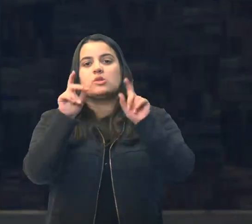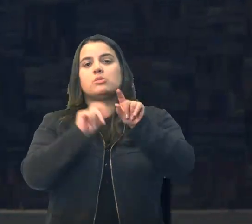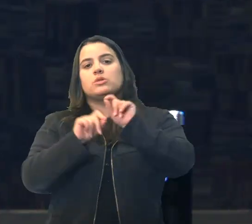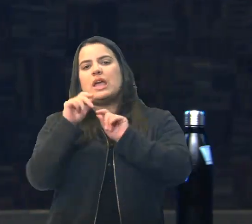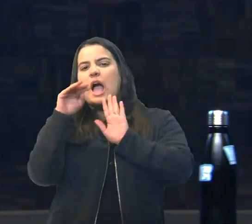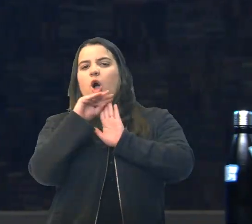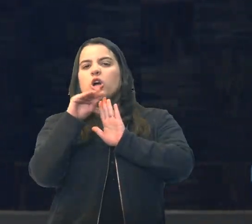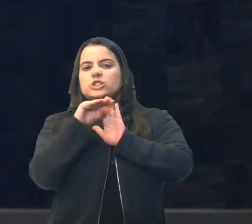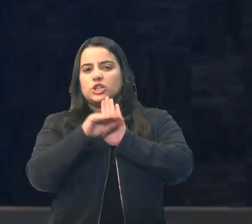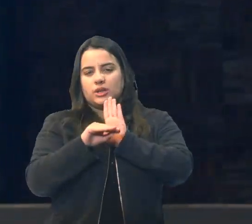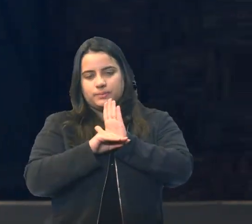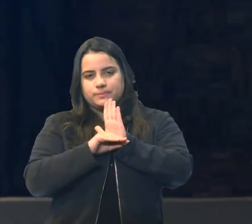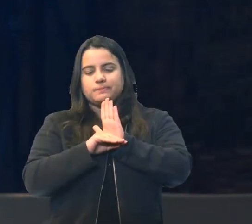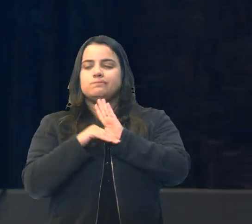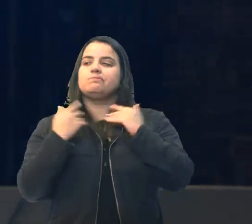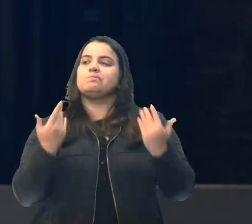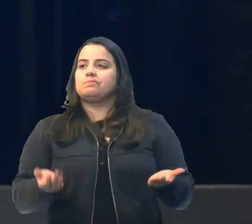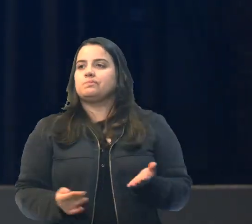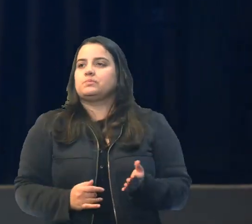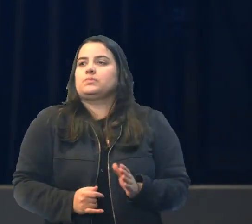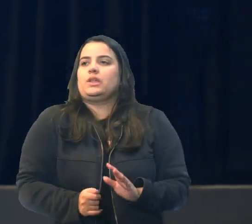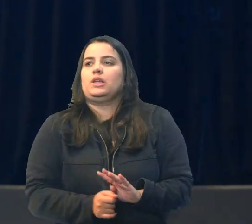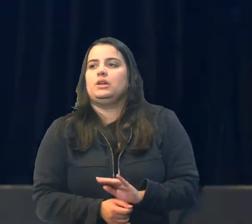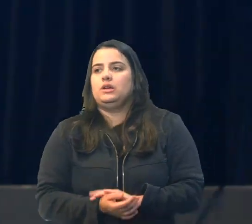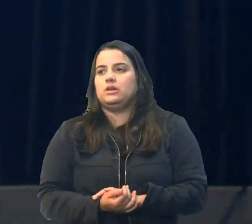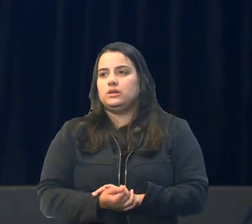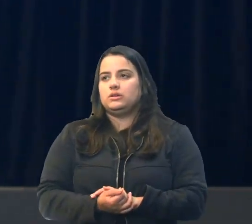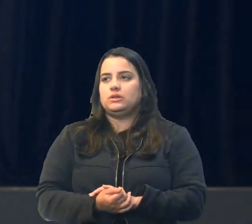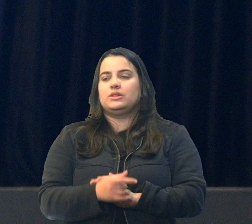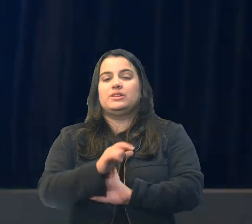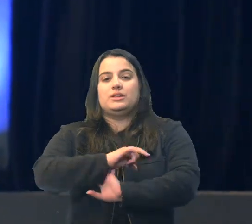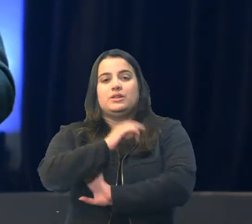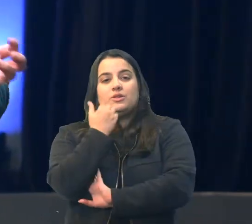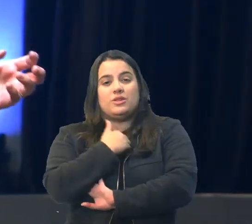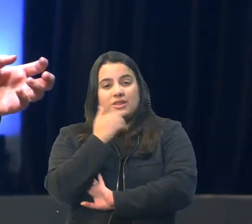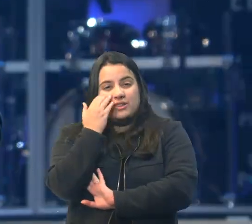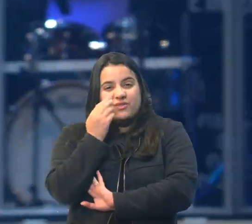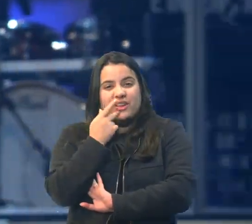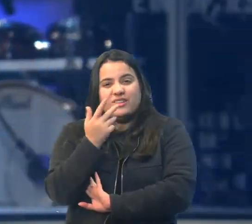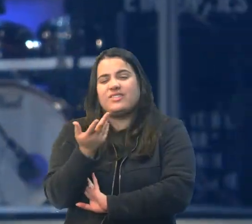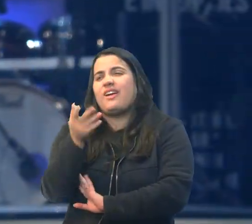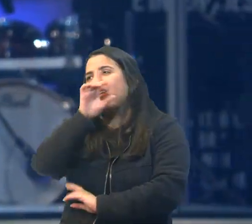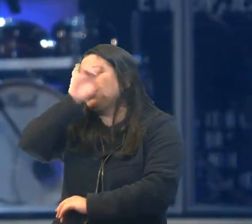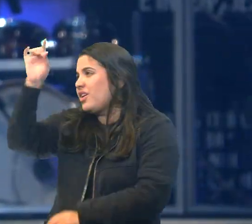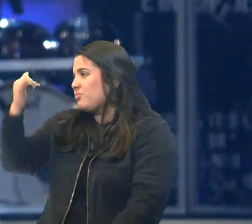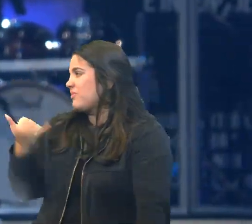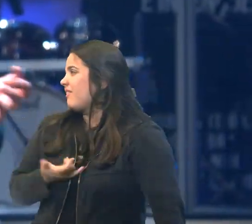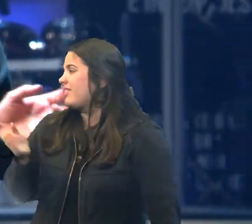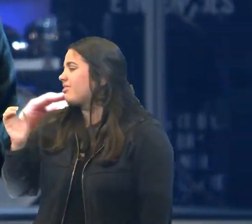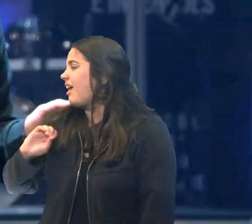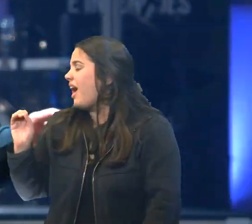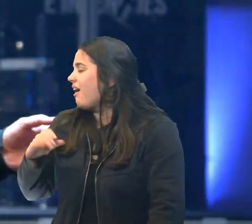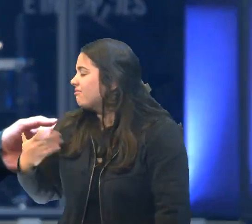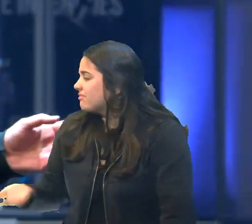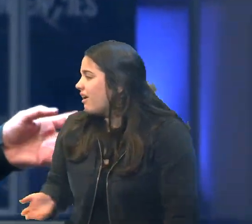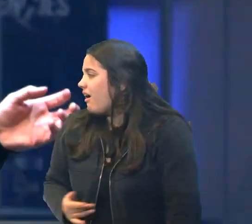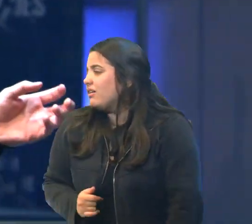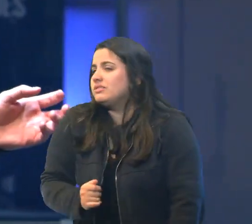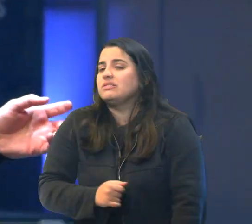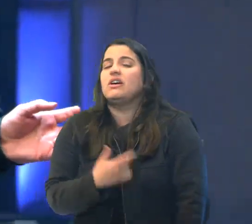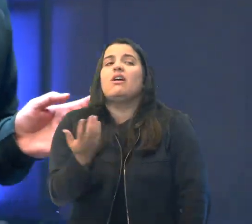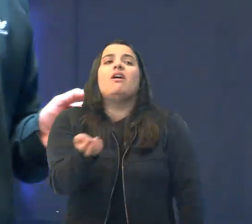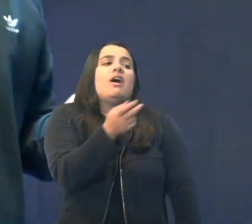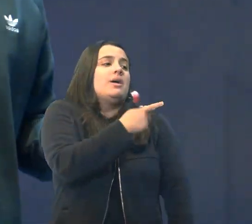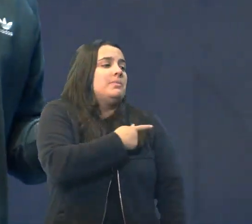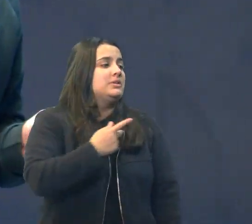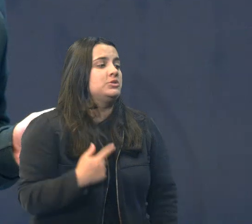rotina. E é interessante que tem os adolescentes que falam: Deus não fala comigo. Aí eles chegam para mim: pastor, Deus